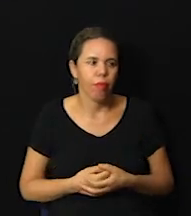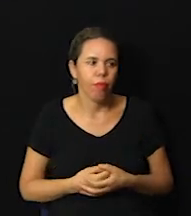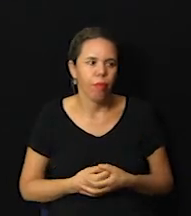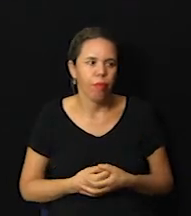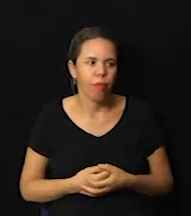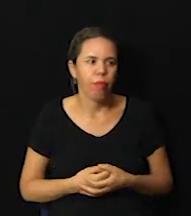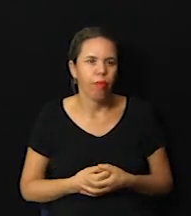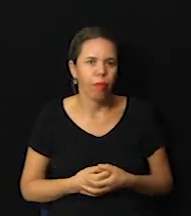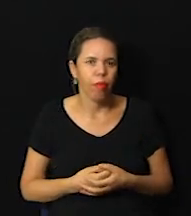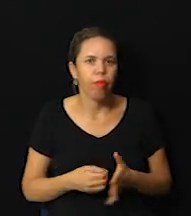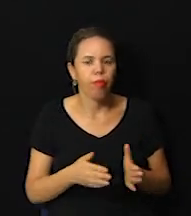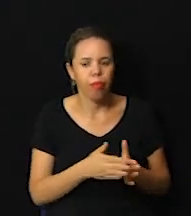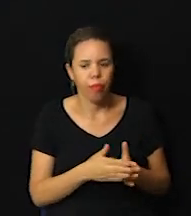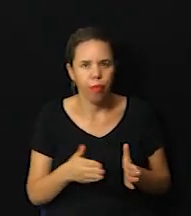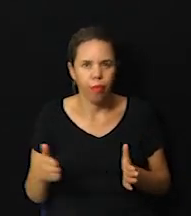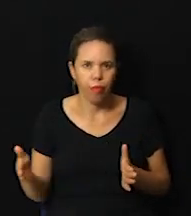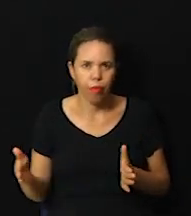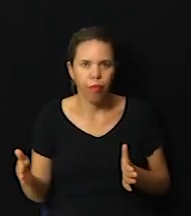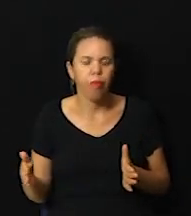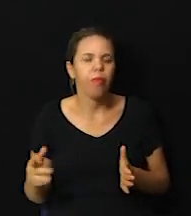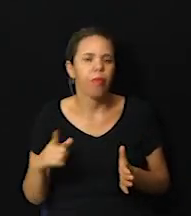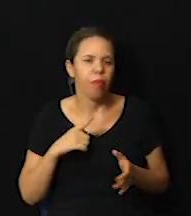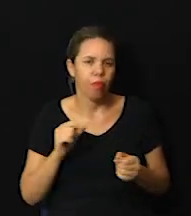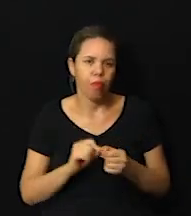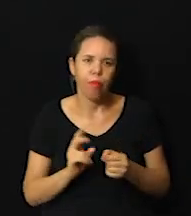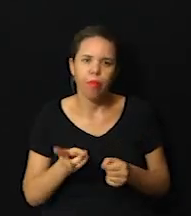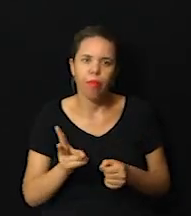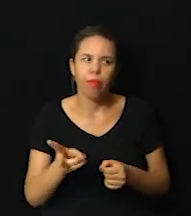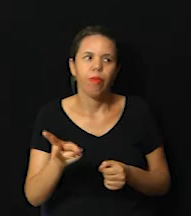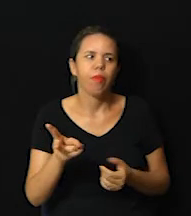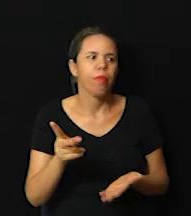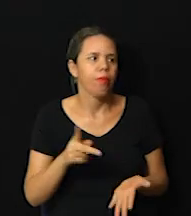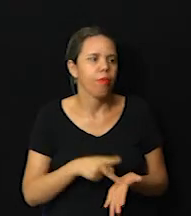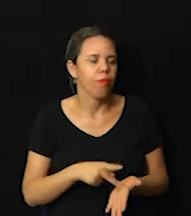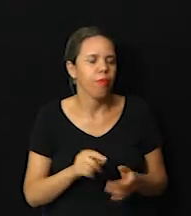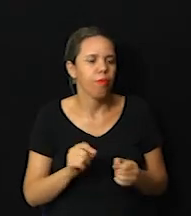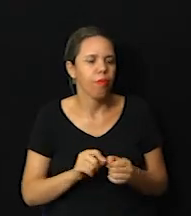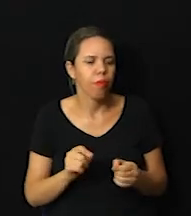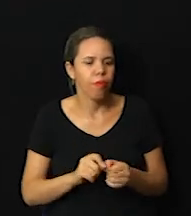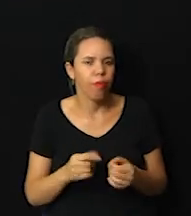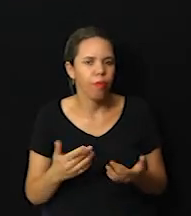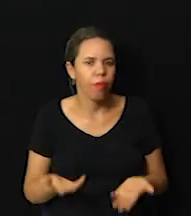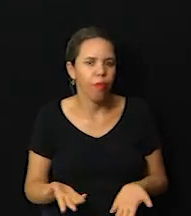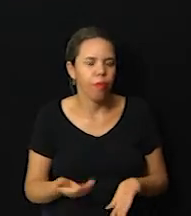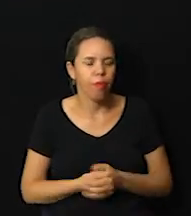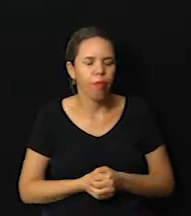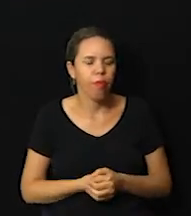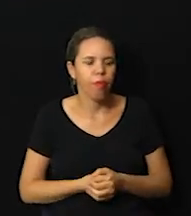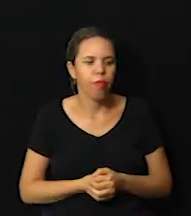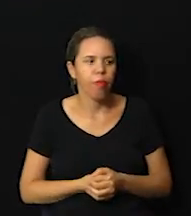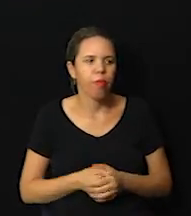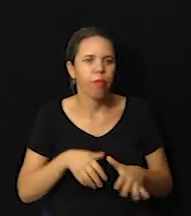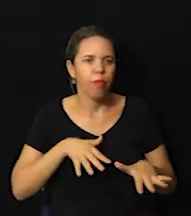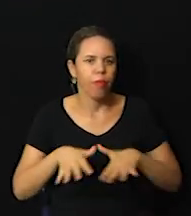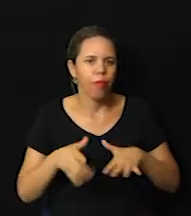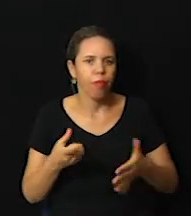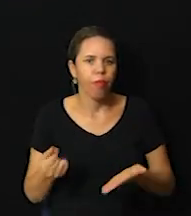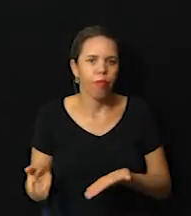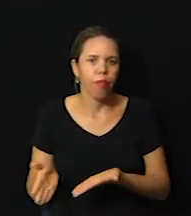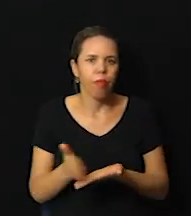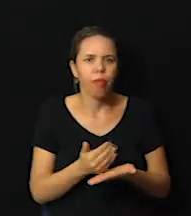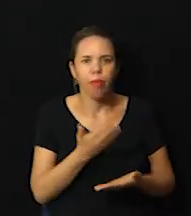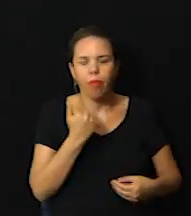a gente também, nesse período, a gente fez e continuamos, na verdade, fazendo, né, esses movimentos de arrecadação